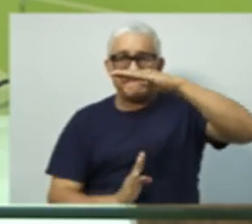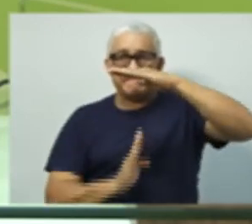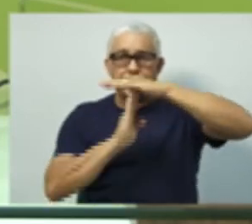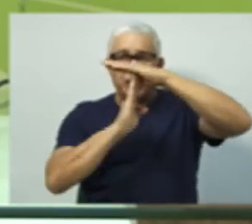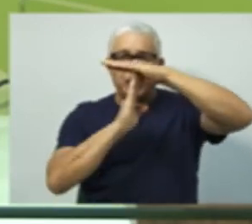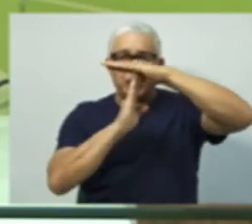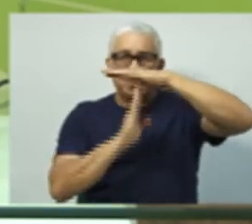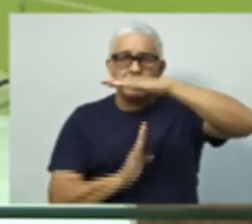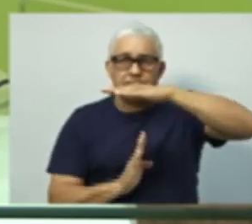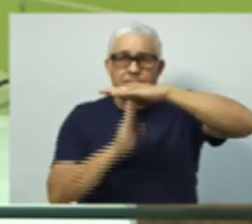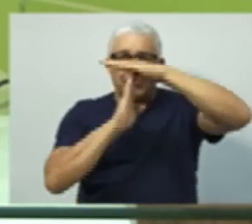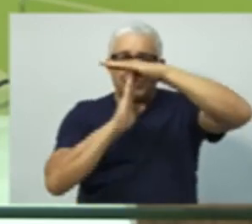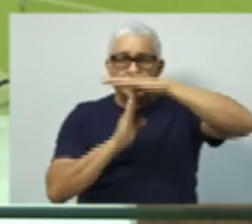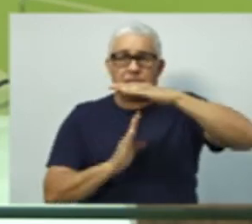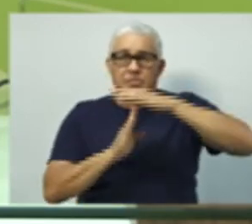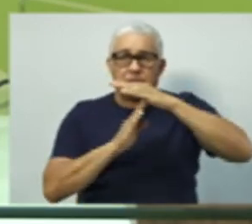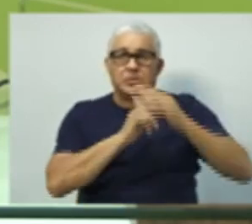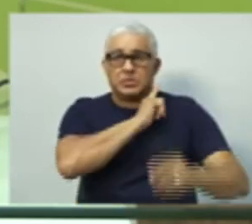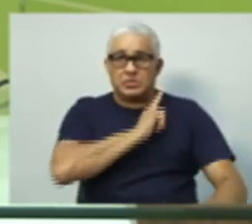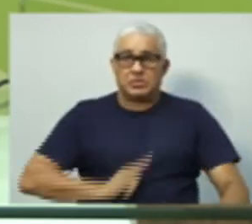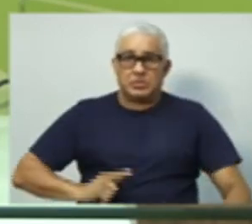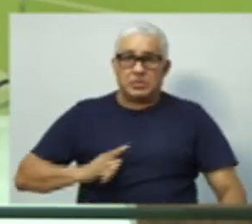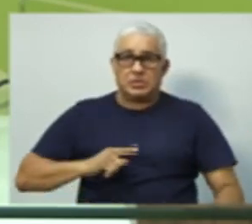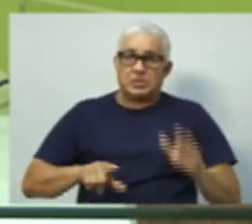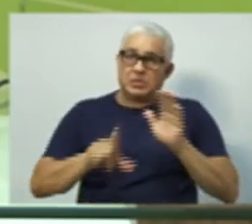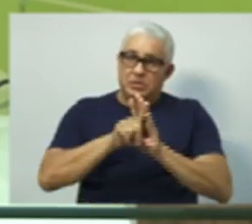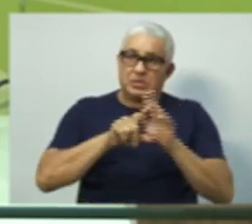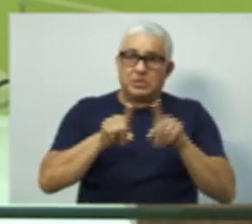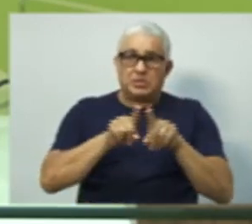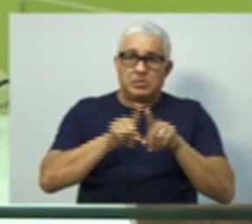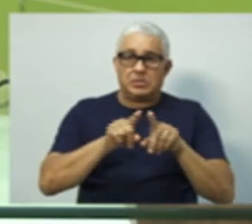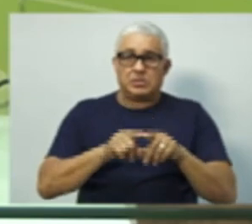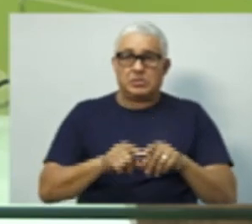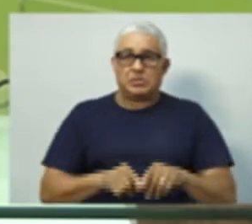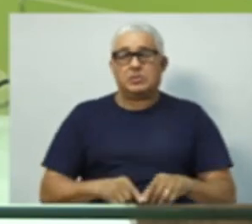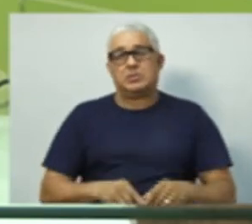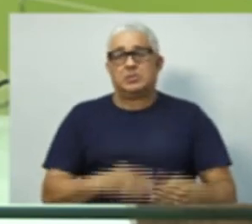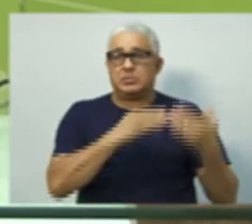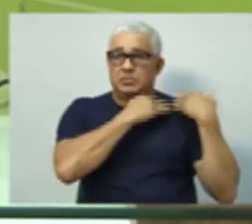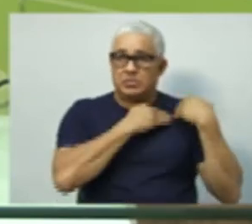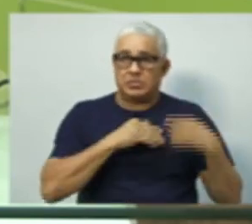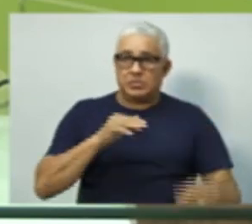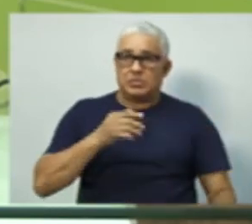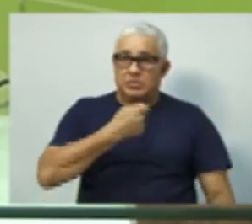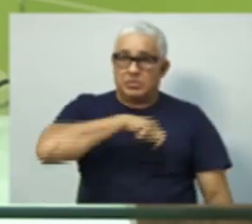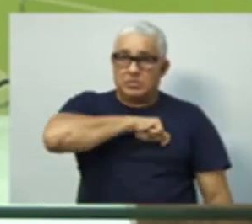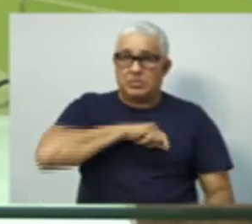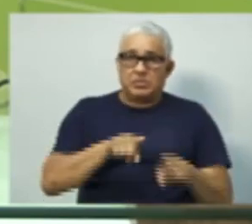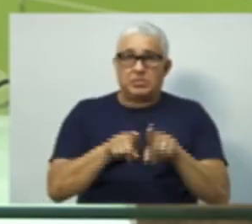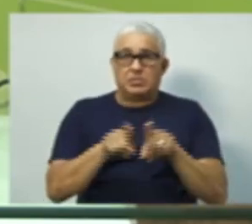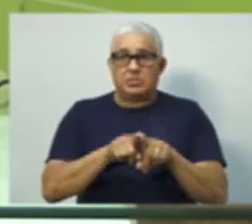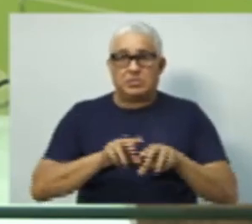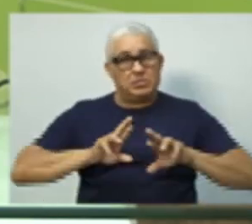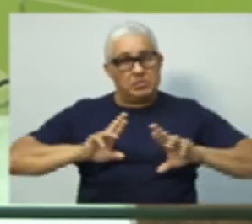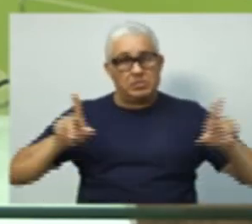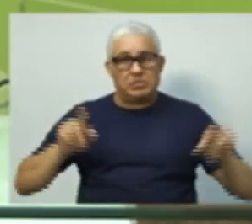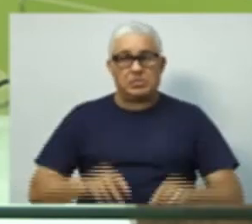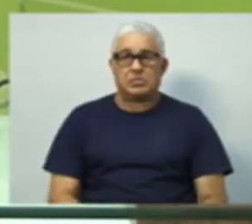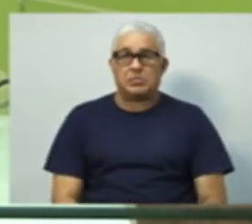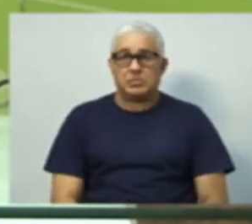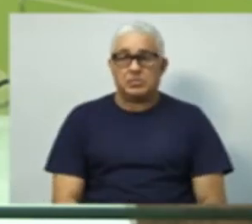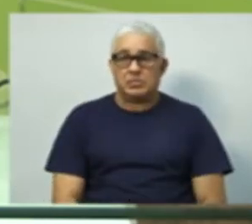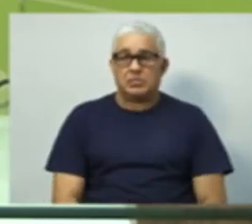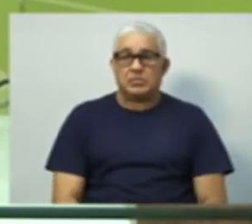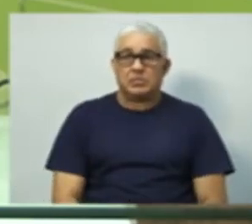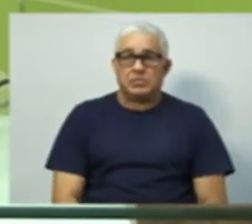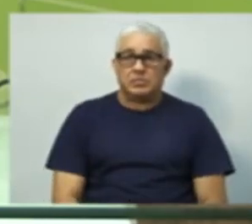o brasileiro não tem muito essa cultura de poupar. Já o americano, a questão da poupança, eles veem isso desde o